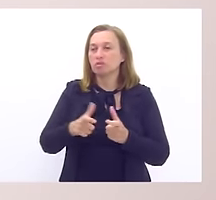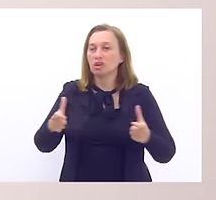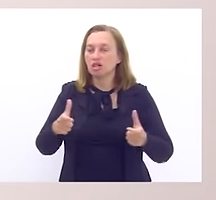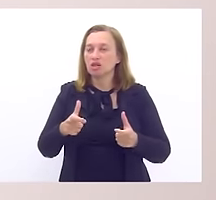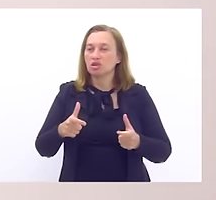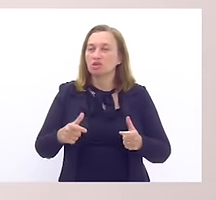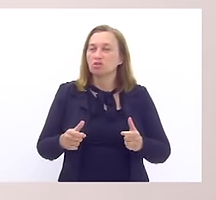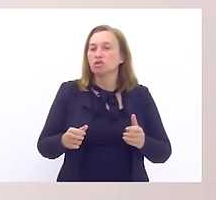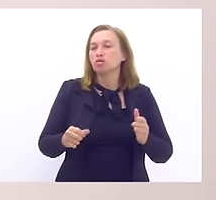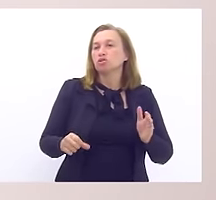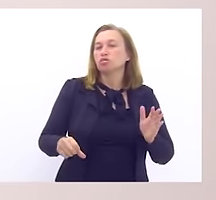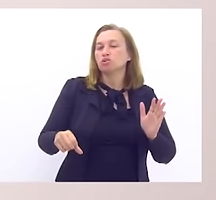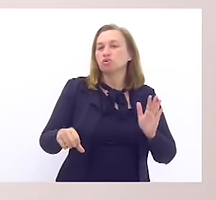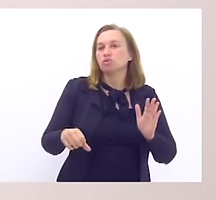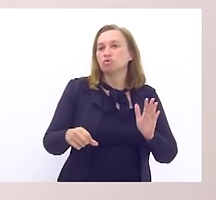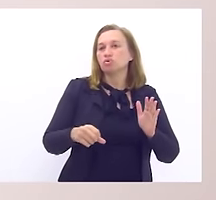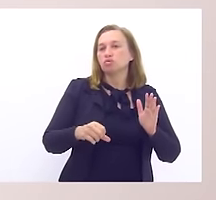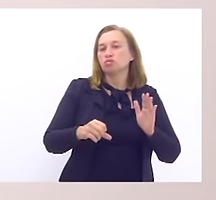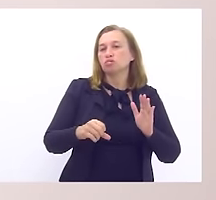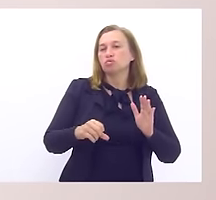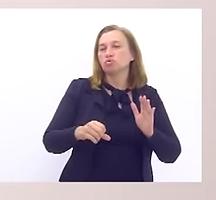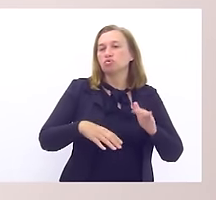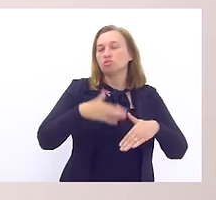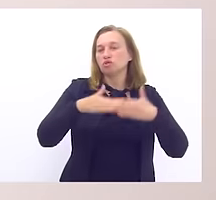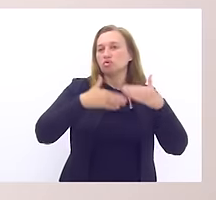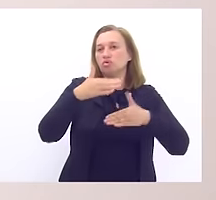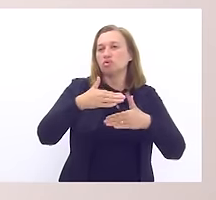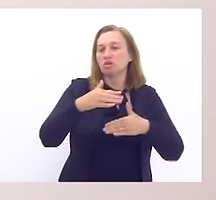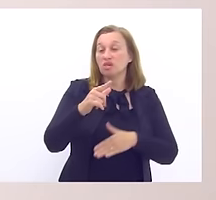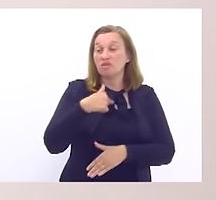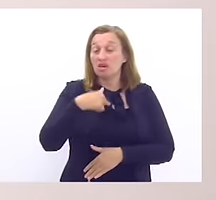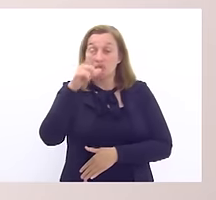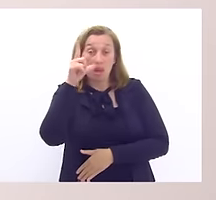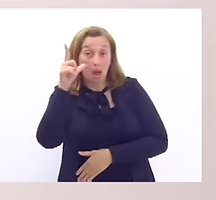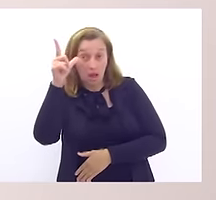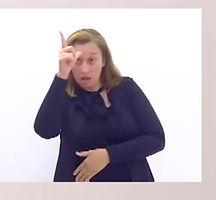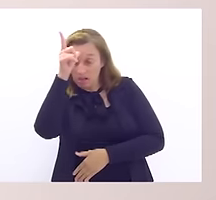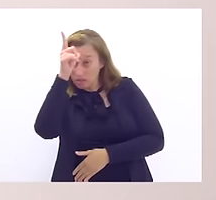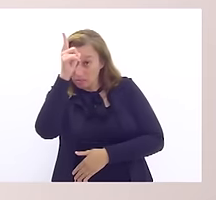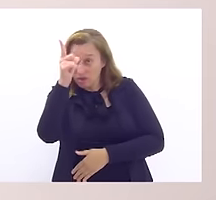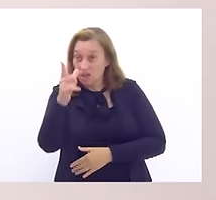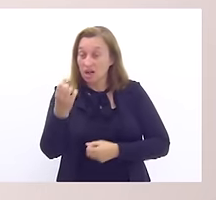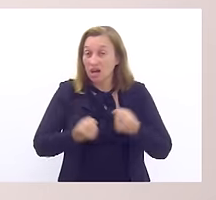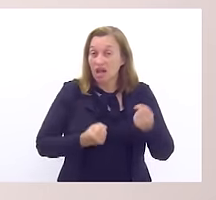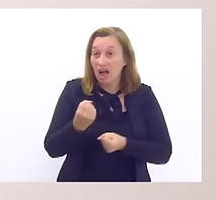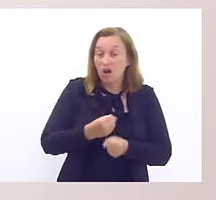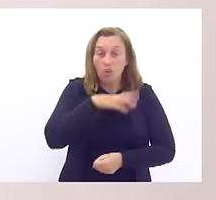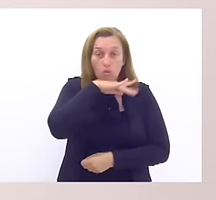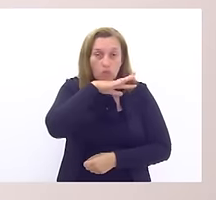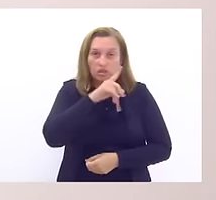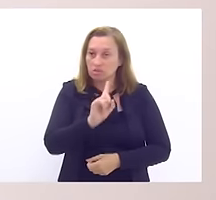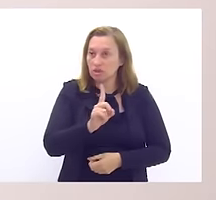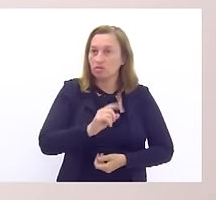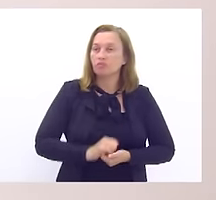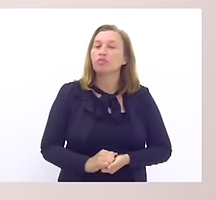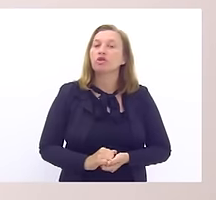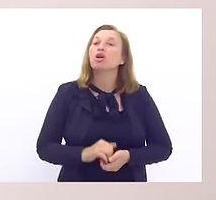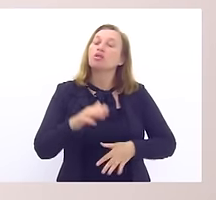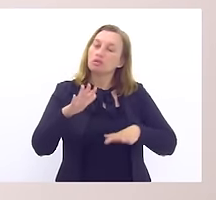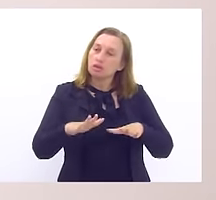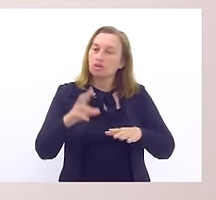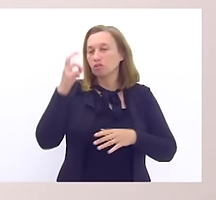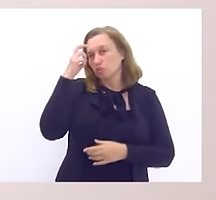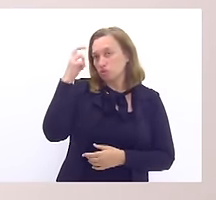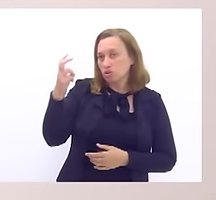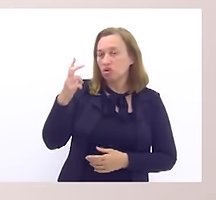você não vê na Alemanha por exemplo autoridade de trânsito botando o carro no Guincho porque tá em condições precárias de uso eu entendo que é uma questão cultural